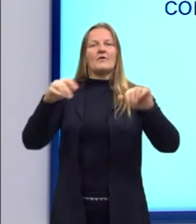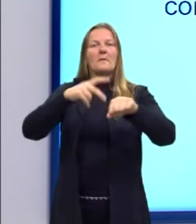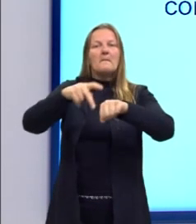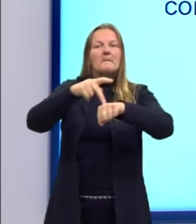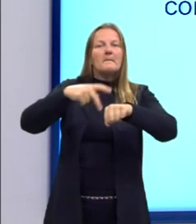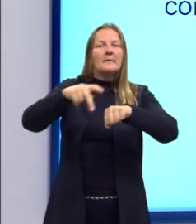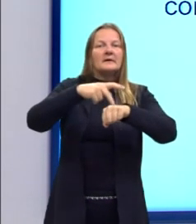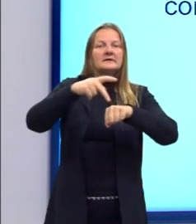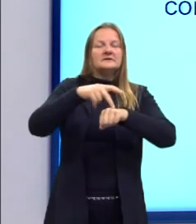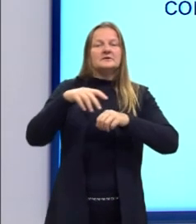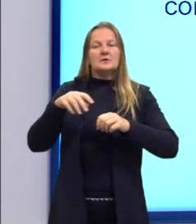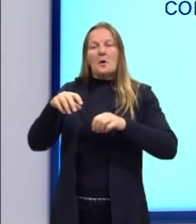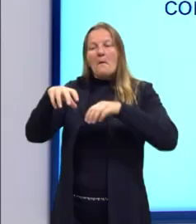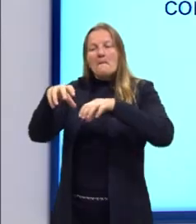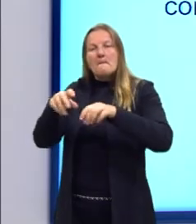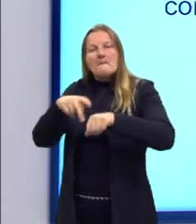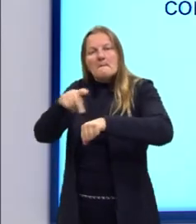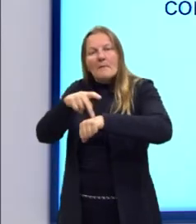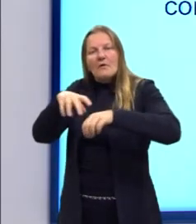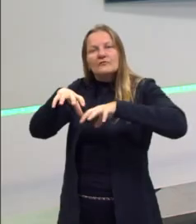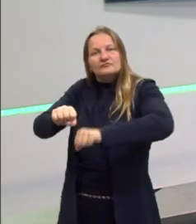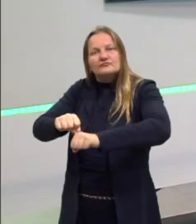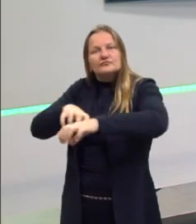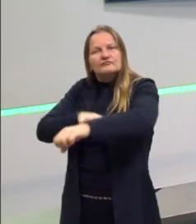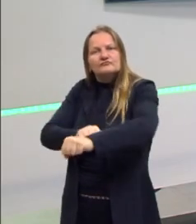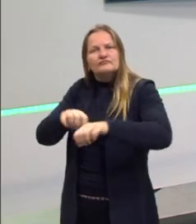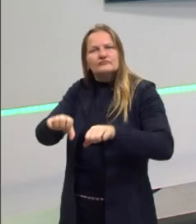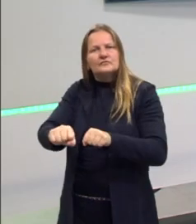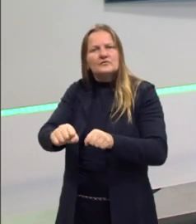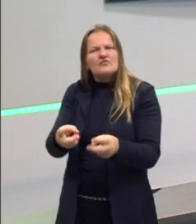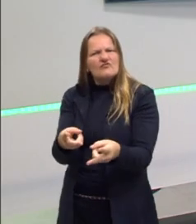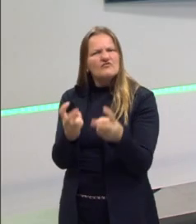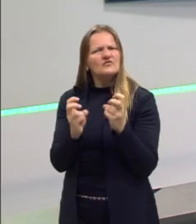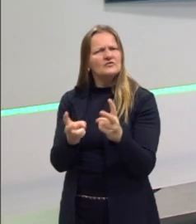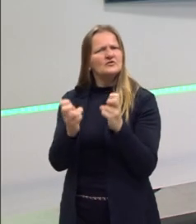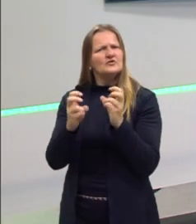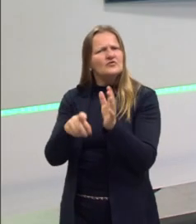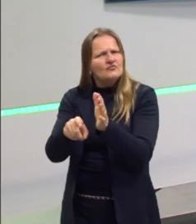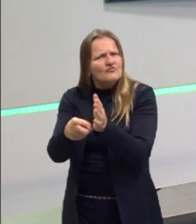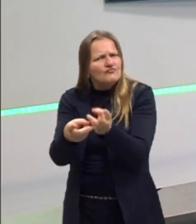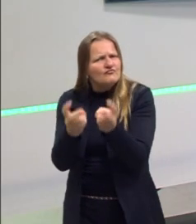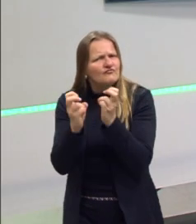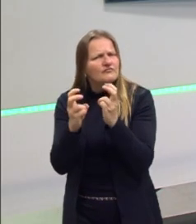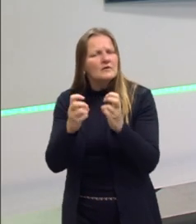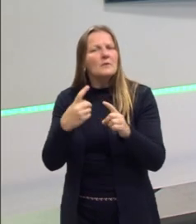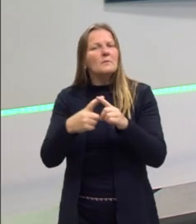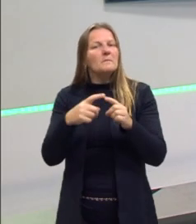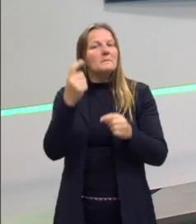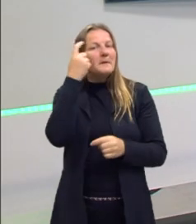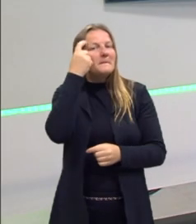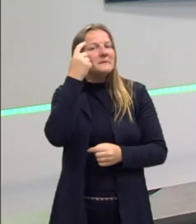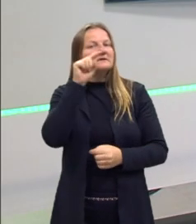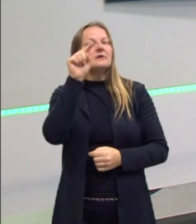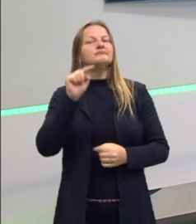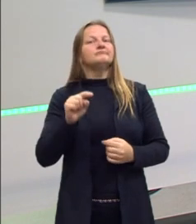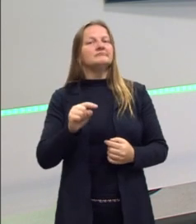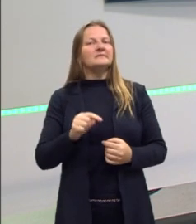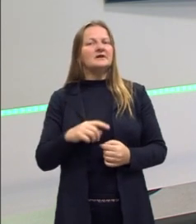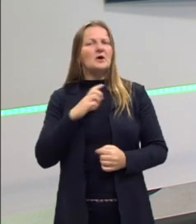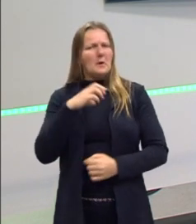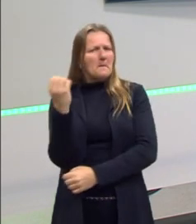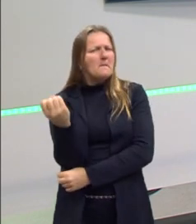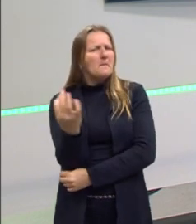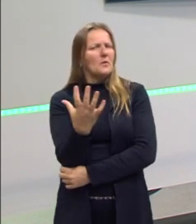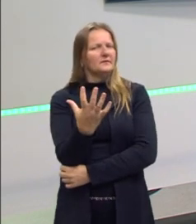países na para os povos que eles colonizaram que eles invadiram que eles exploraram então a gente também tem que questionar o com o